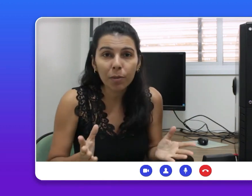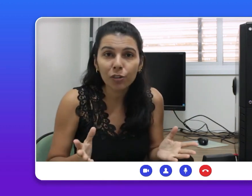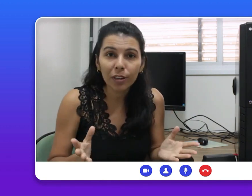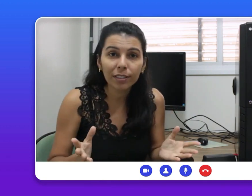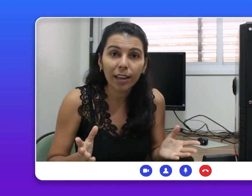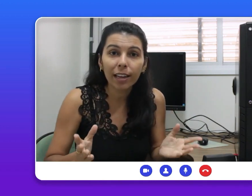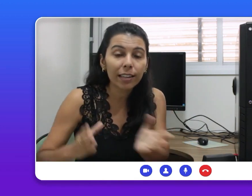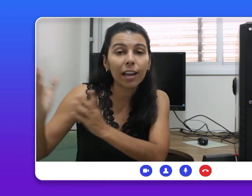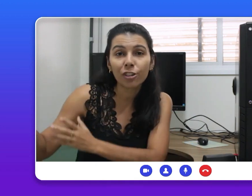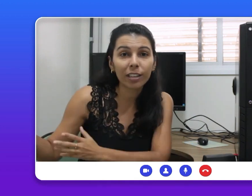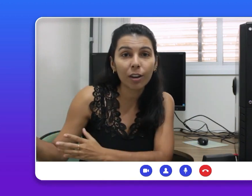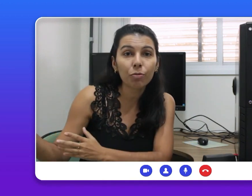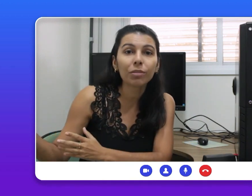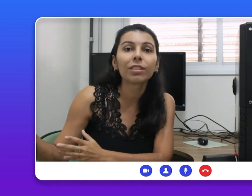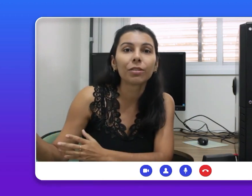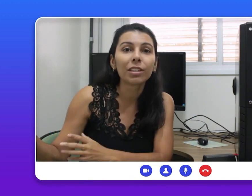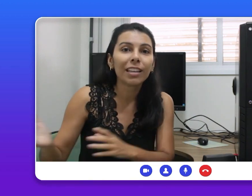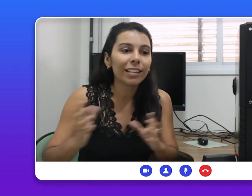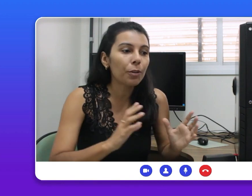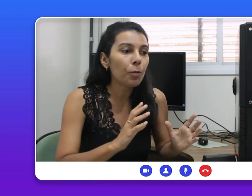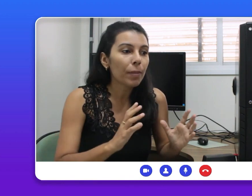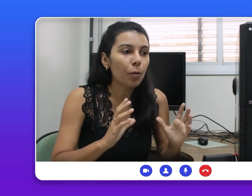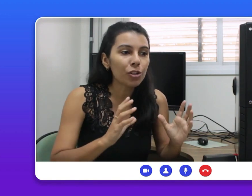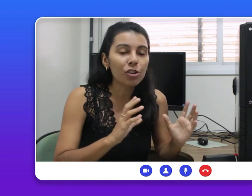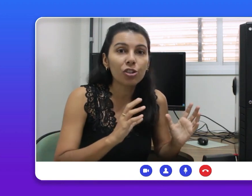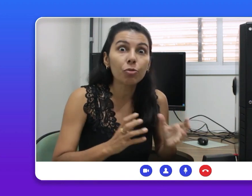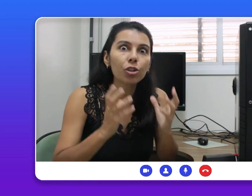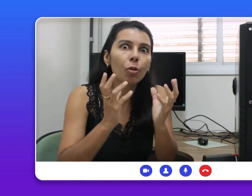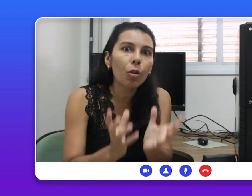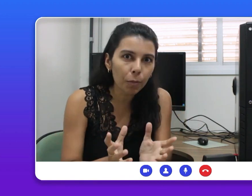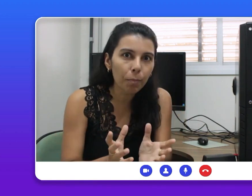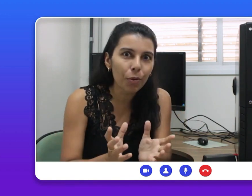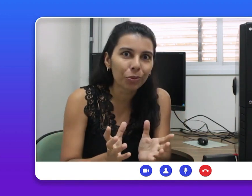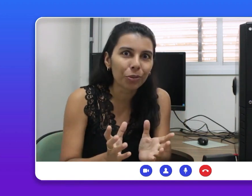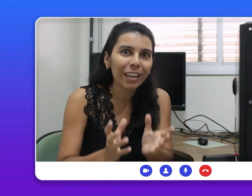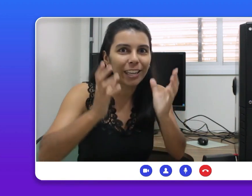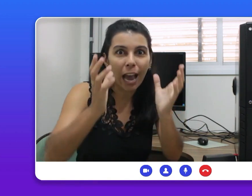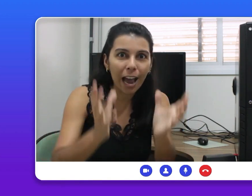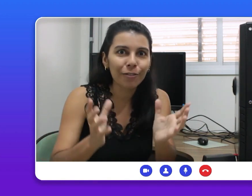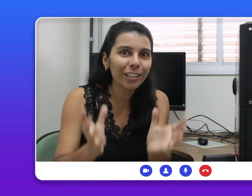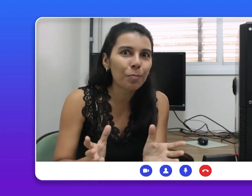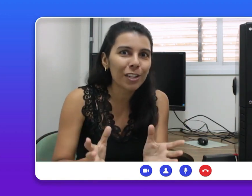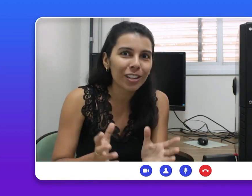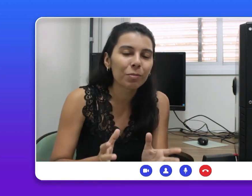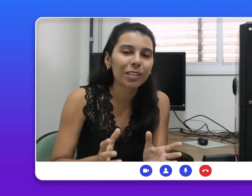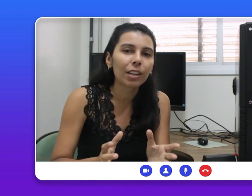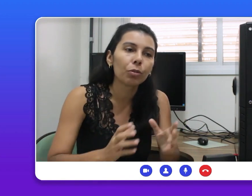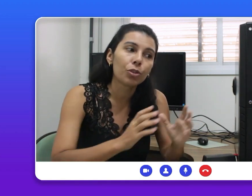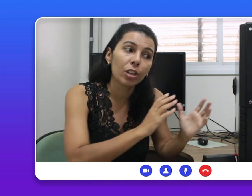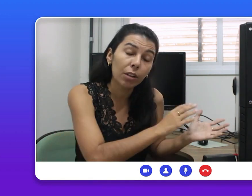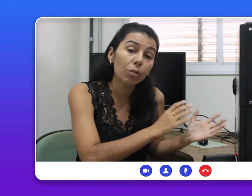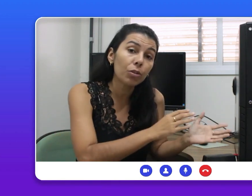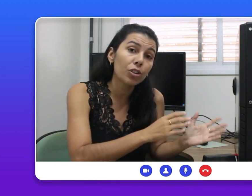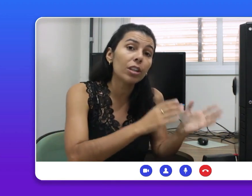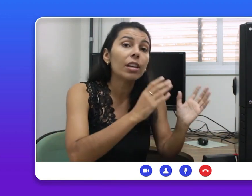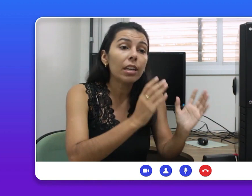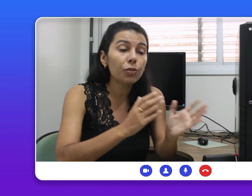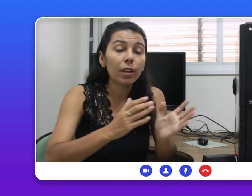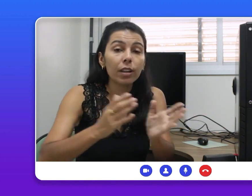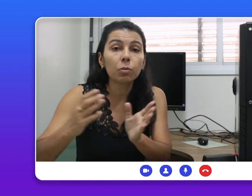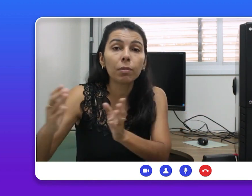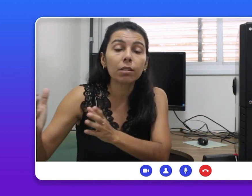permitir que as pessoas assistam e experimentem sensorialmente o cheiro das coisas que estão sendo transmitidas. Então, quer